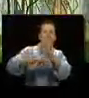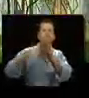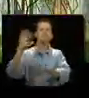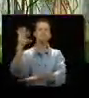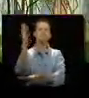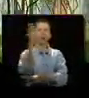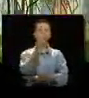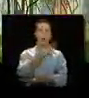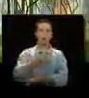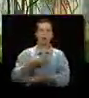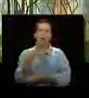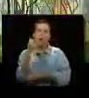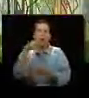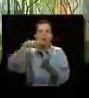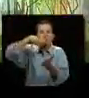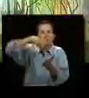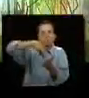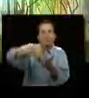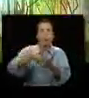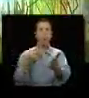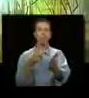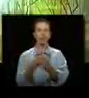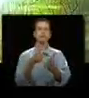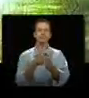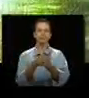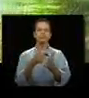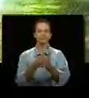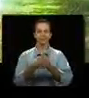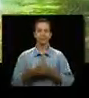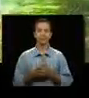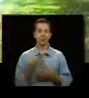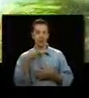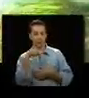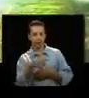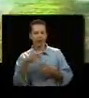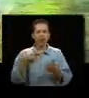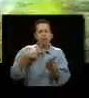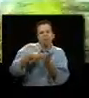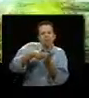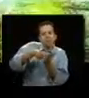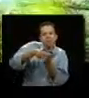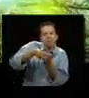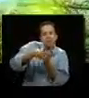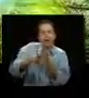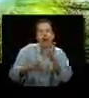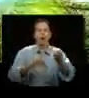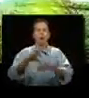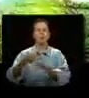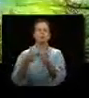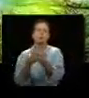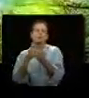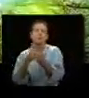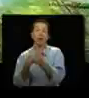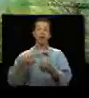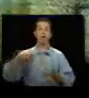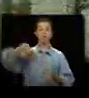fronde, quase ajoelhando-se no chão sombreado. Ali engatinhei, balbuciei,